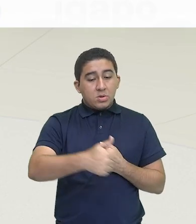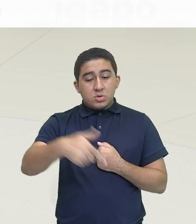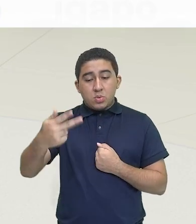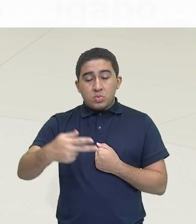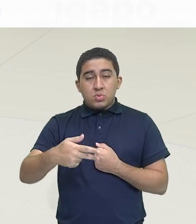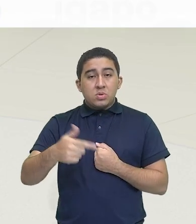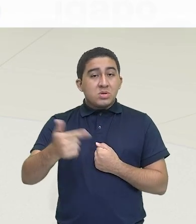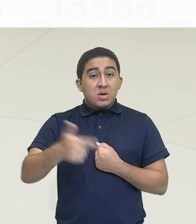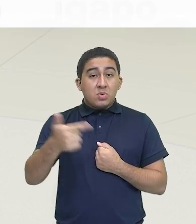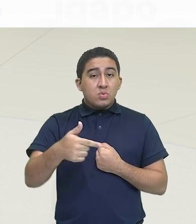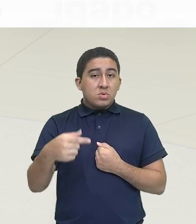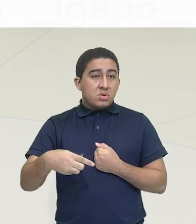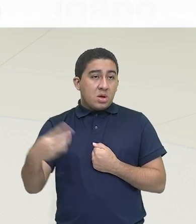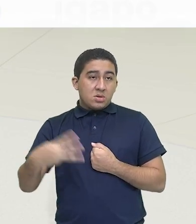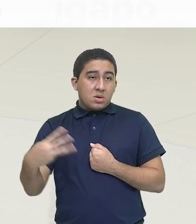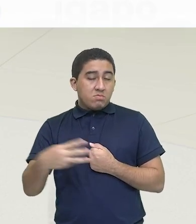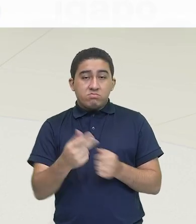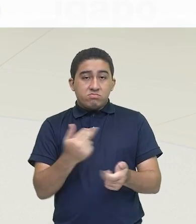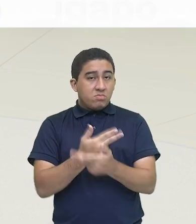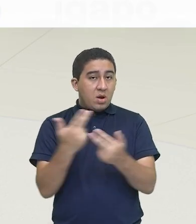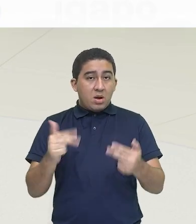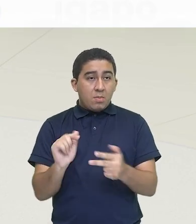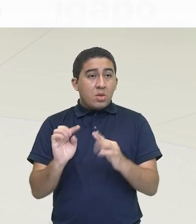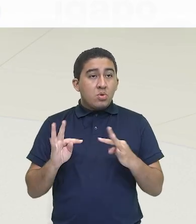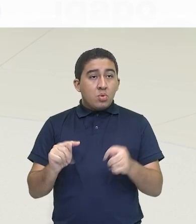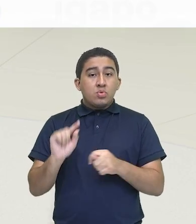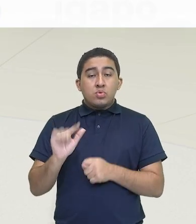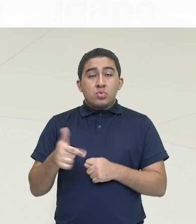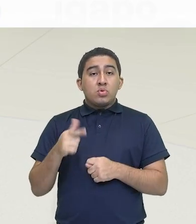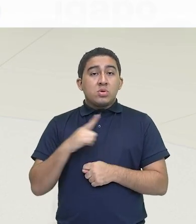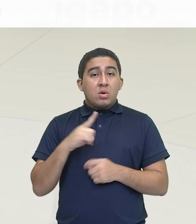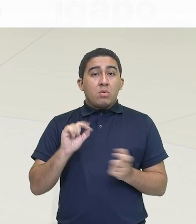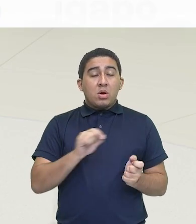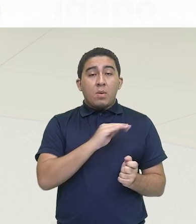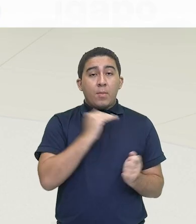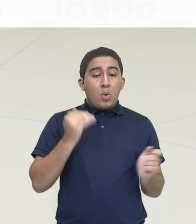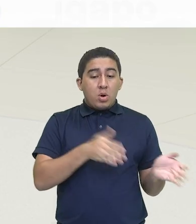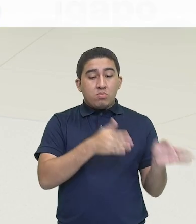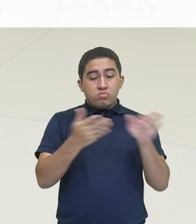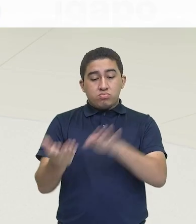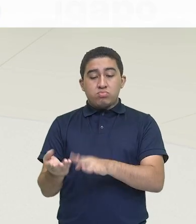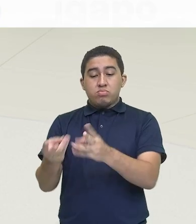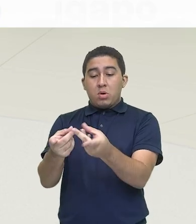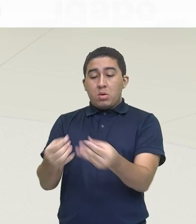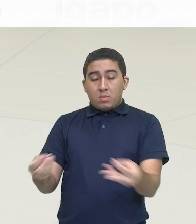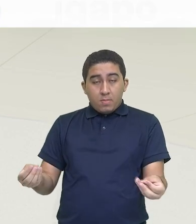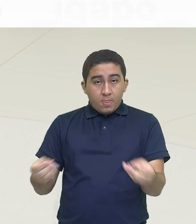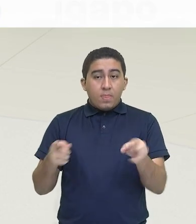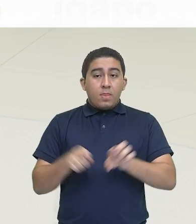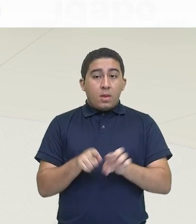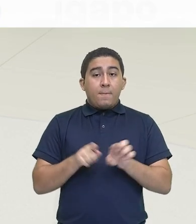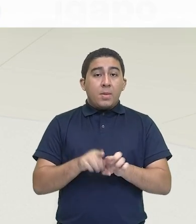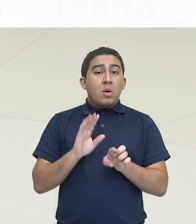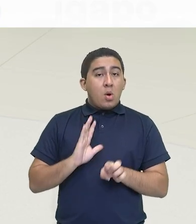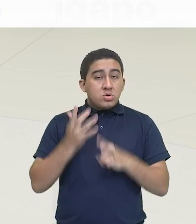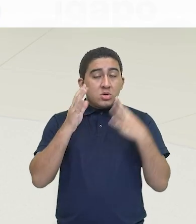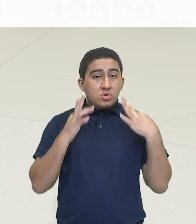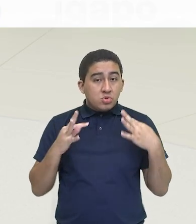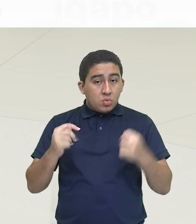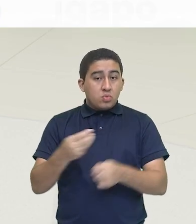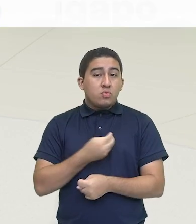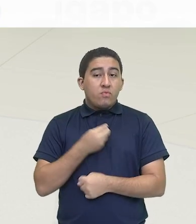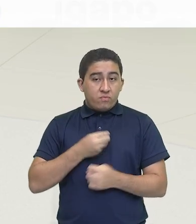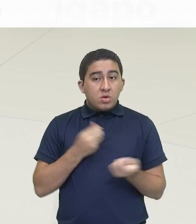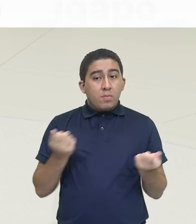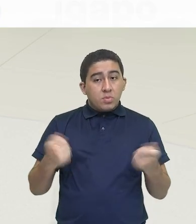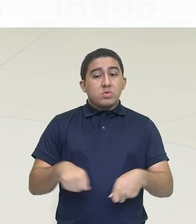terciários, e sucessivamente para os organismos decompositores, eles ocorrem também em todos os seres